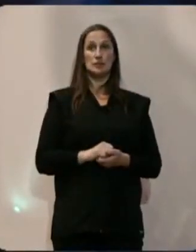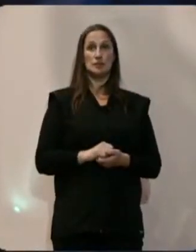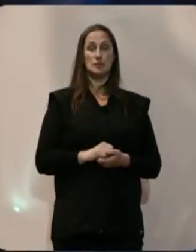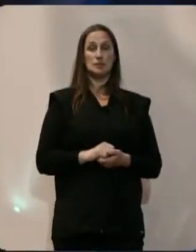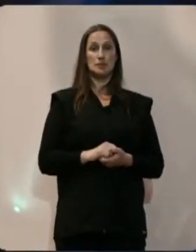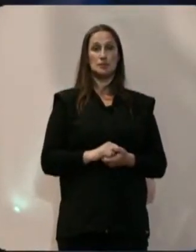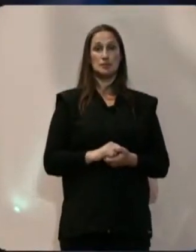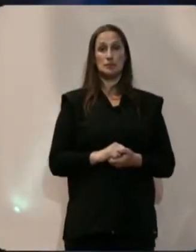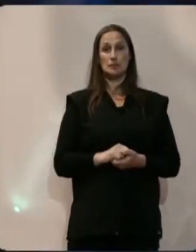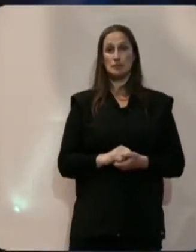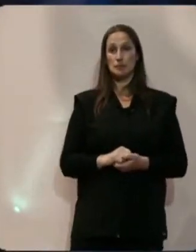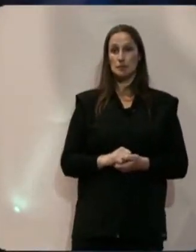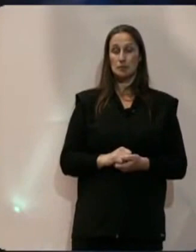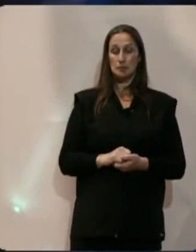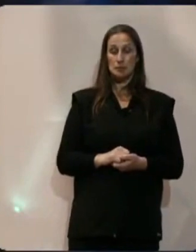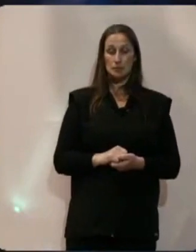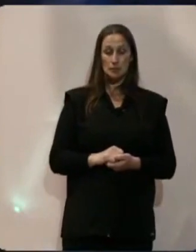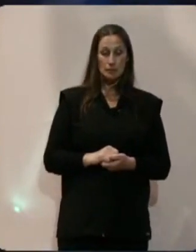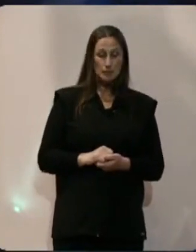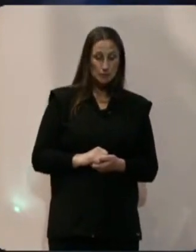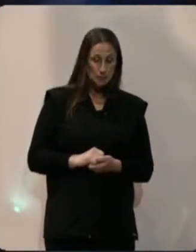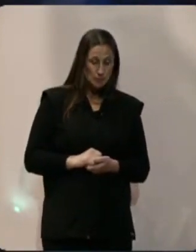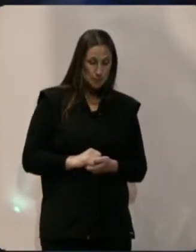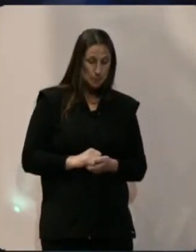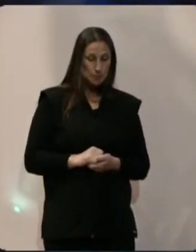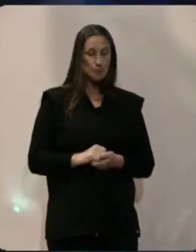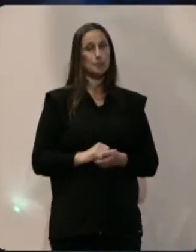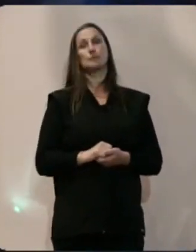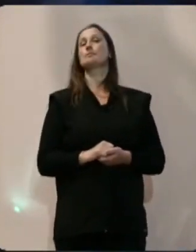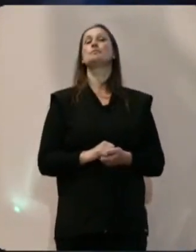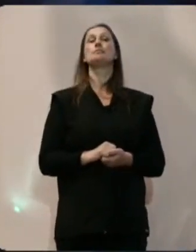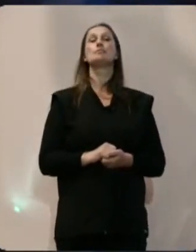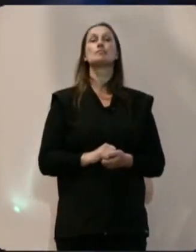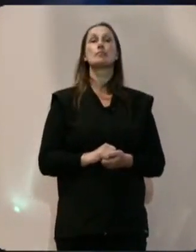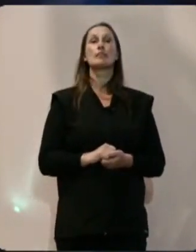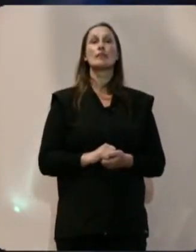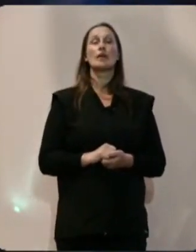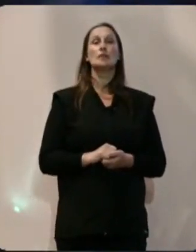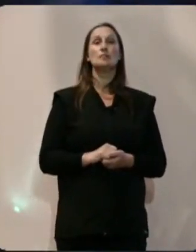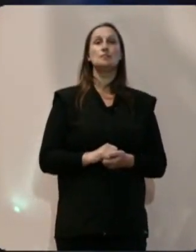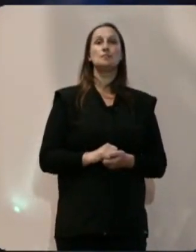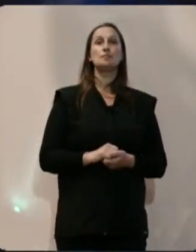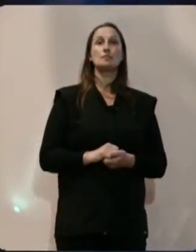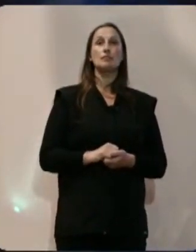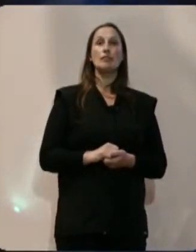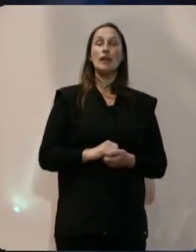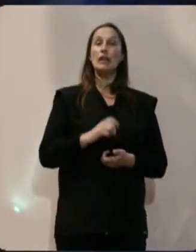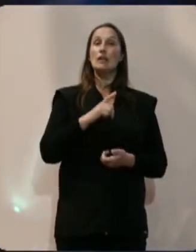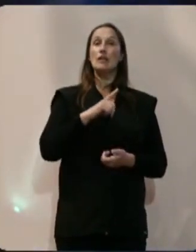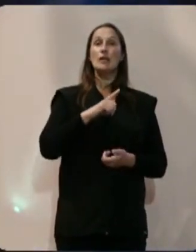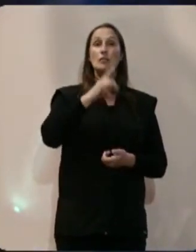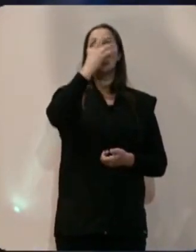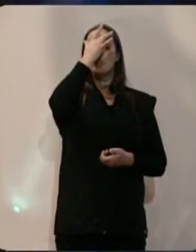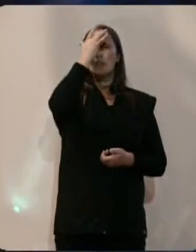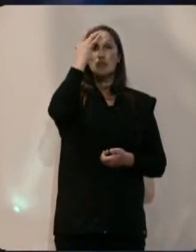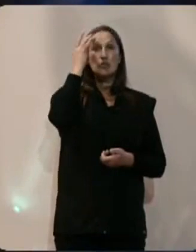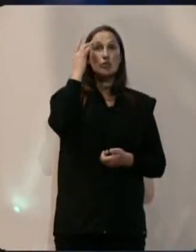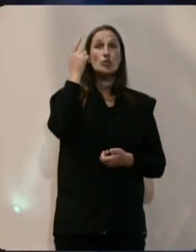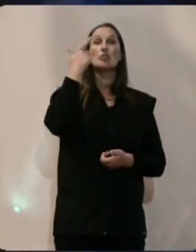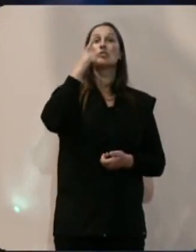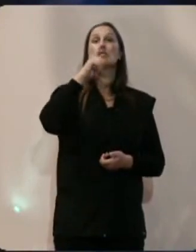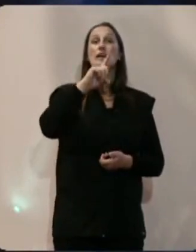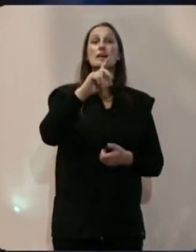tanta coisa que está acontecendo, não conseguem perceber o quanto precisam de